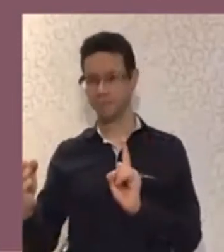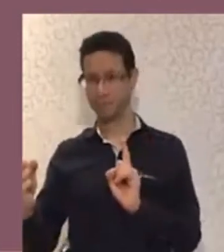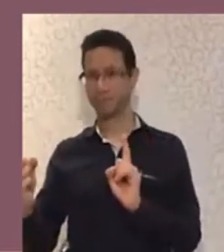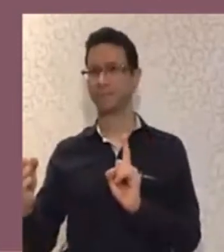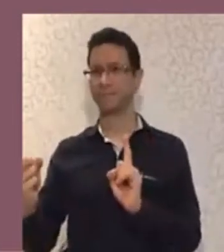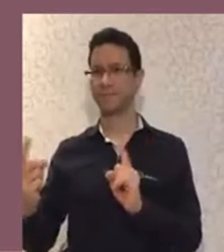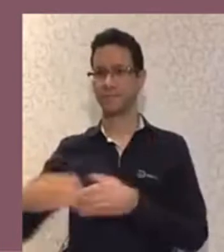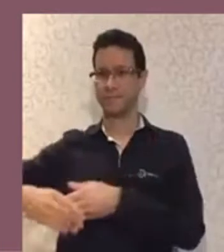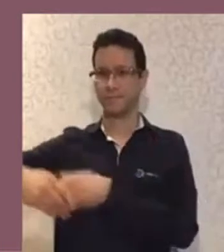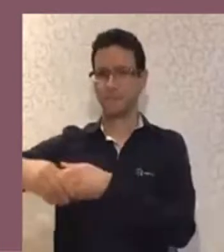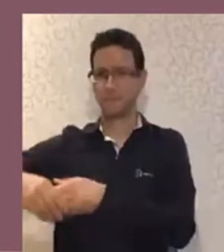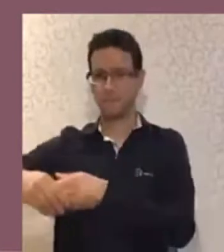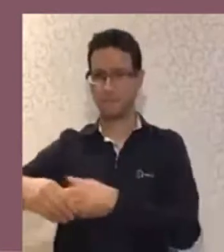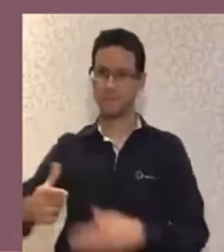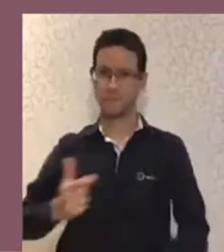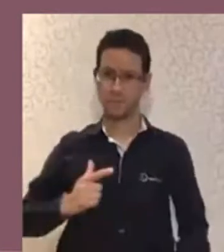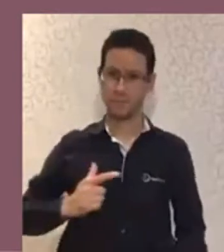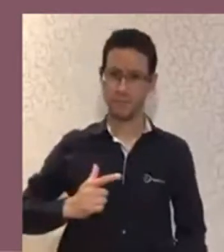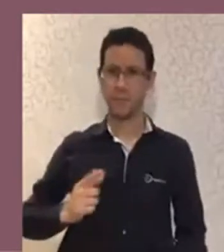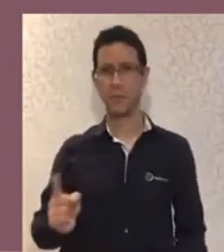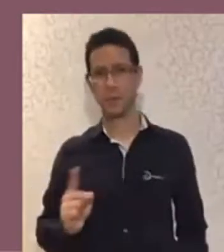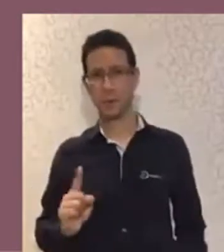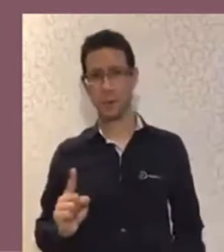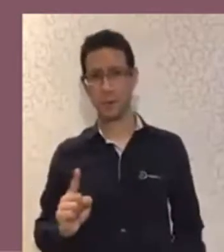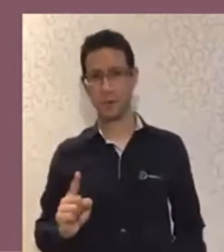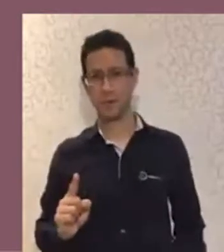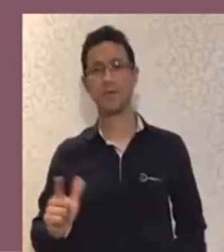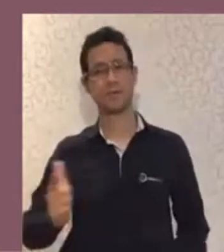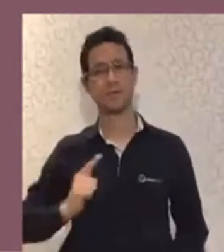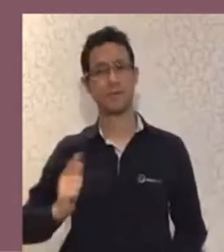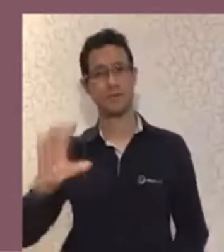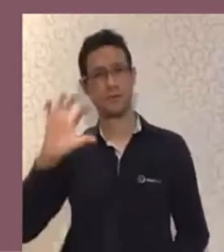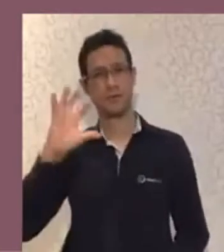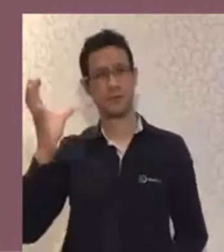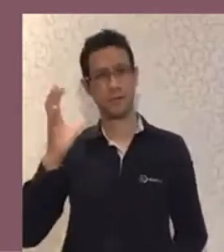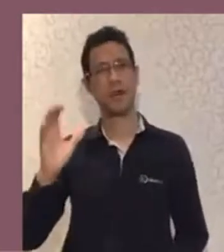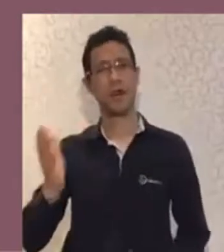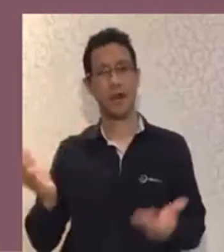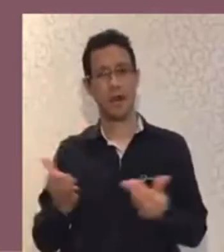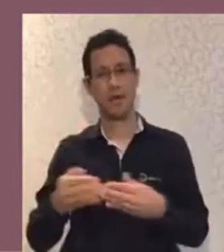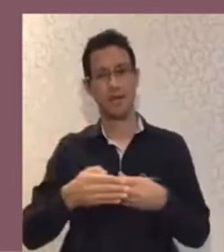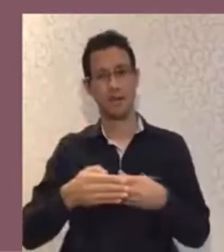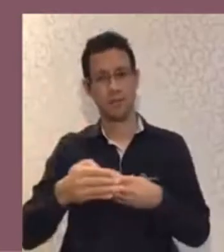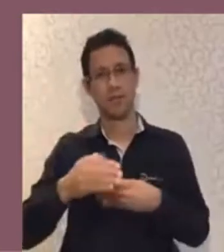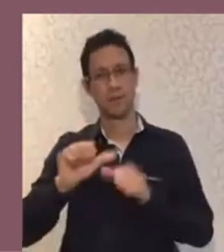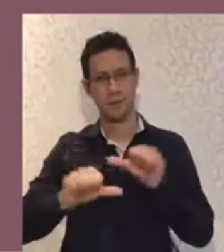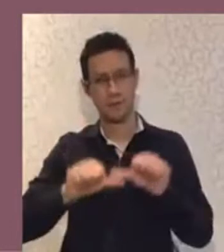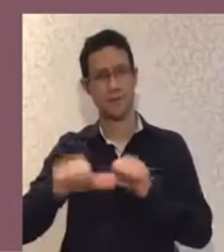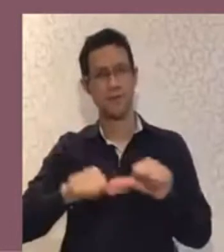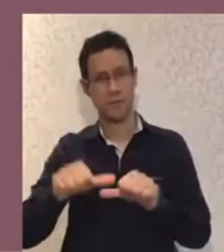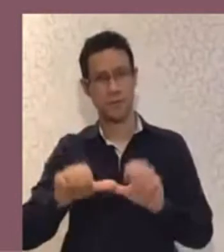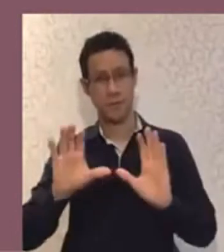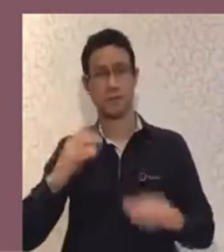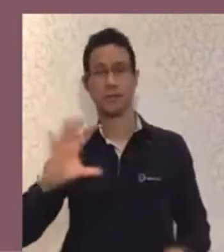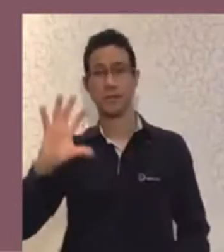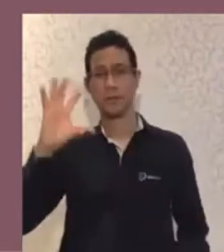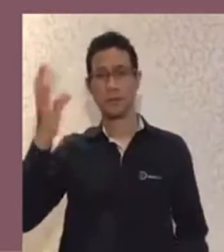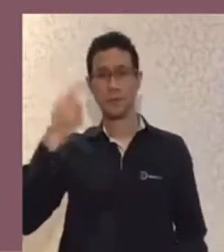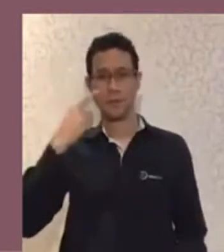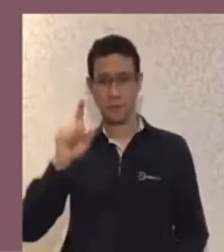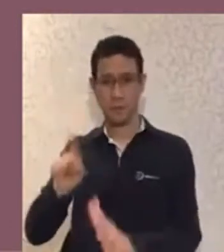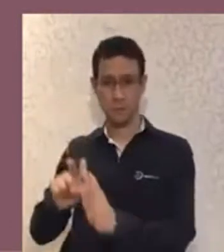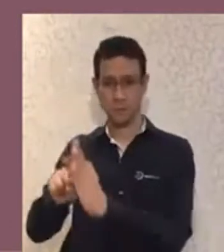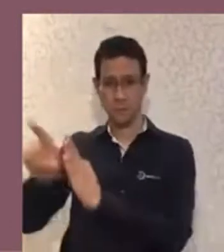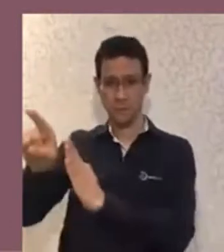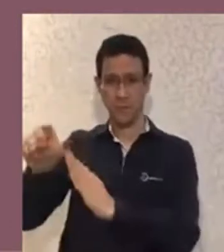Eu, uma vez, felizmente isso tem mudado consideravelmente, mas uma vez eu perguntei a uma pessoa